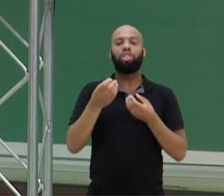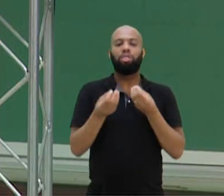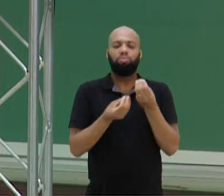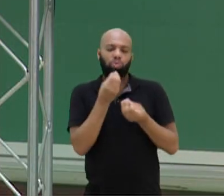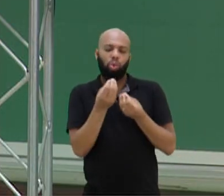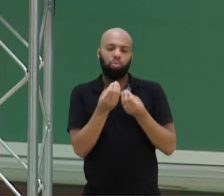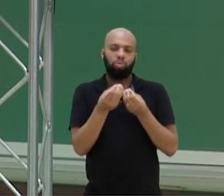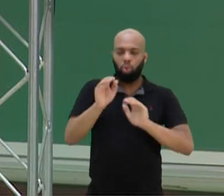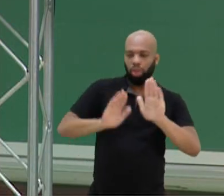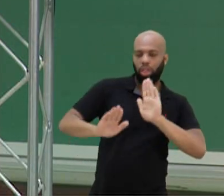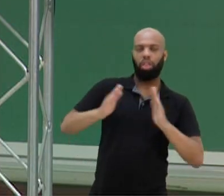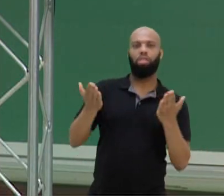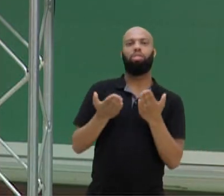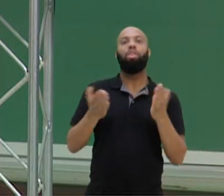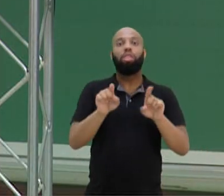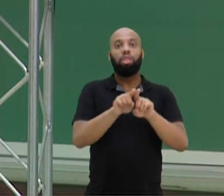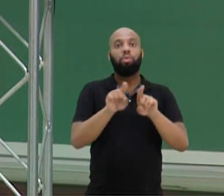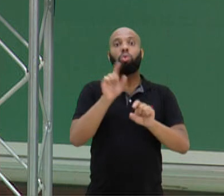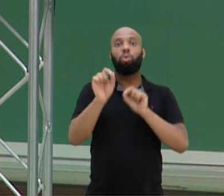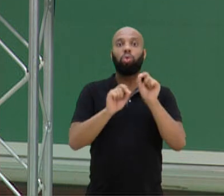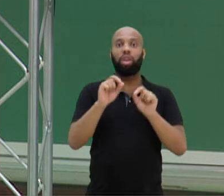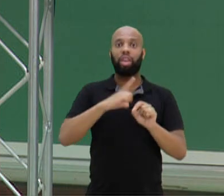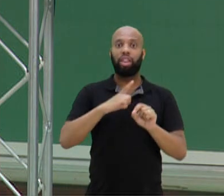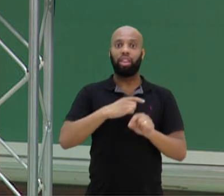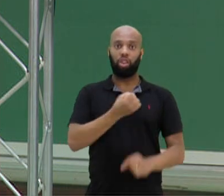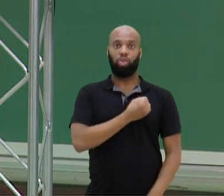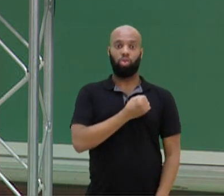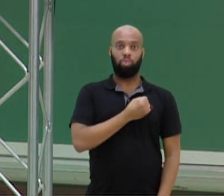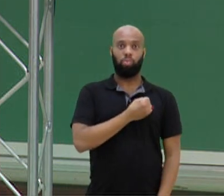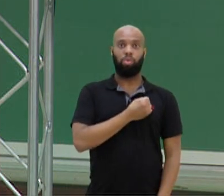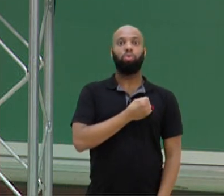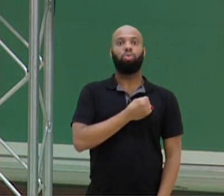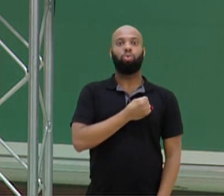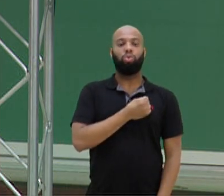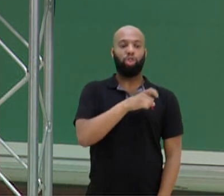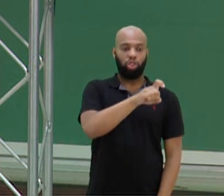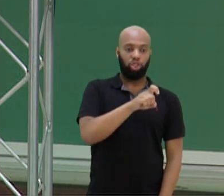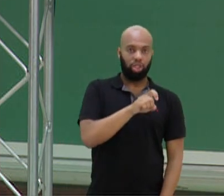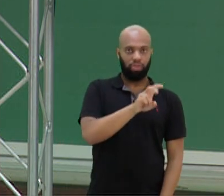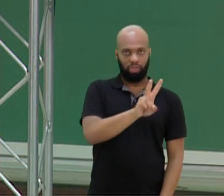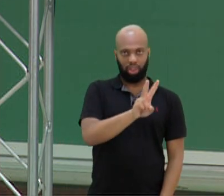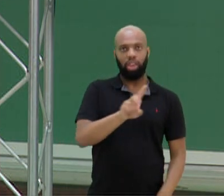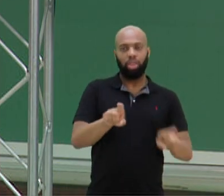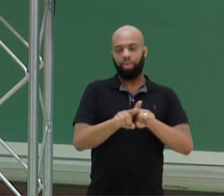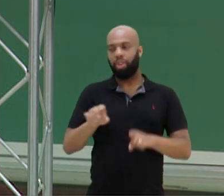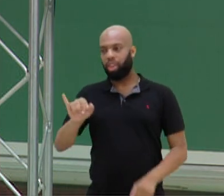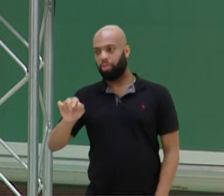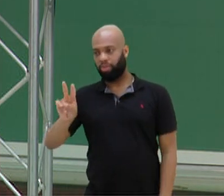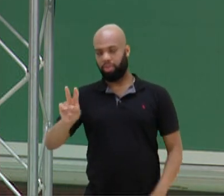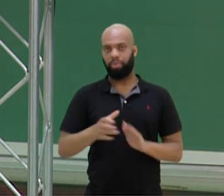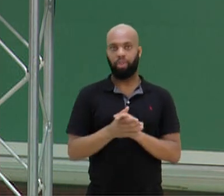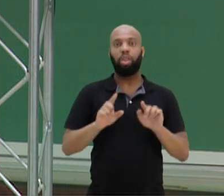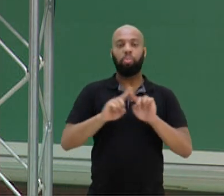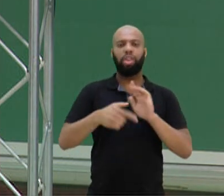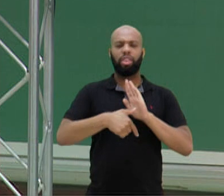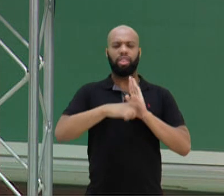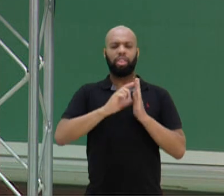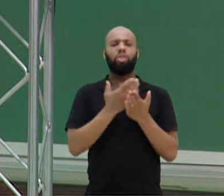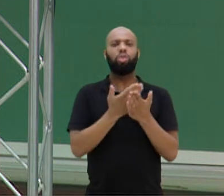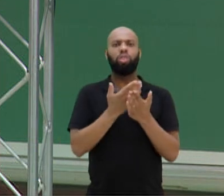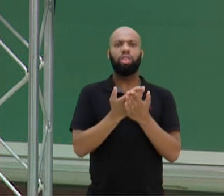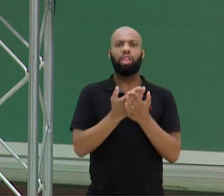cuidado, inclusive considerando o valor de máximo e mínimo. Antes de chegar no vértice, nessa análise do